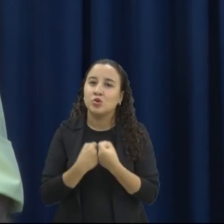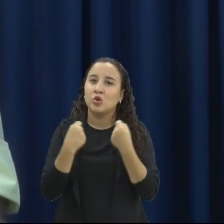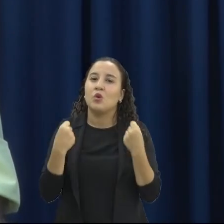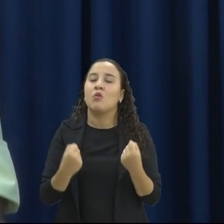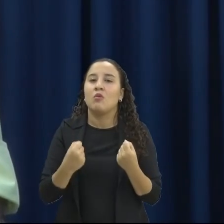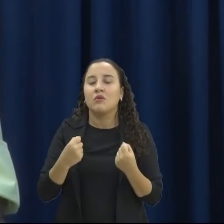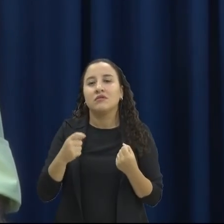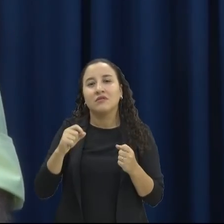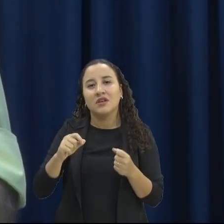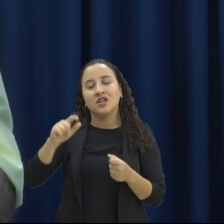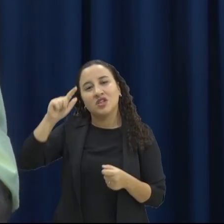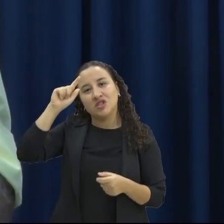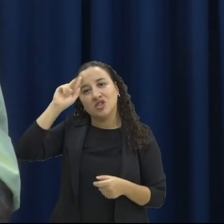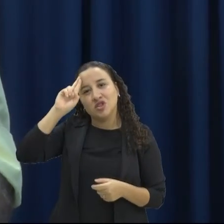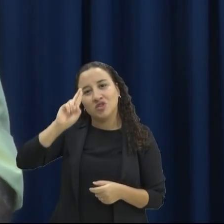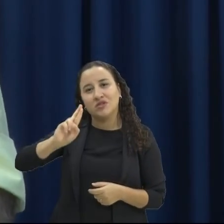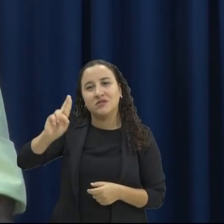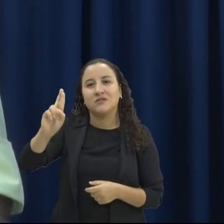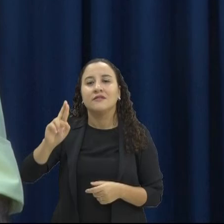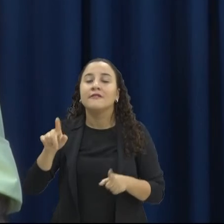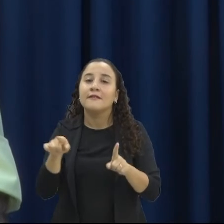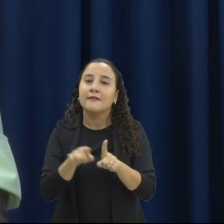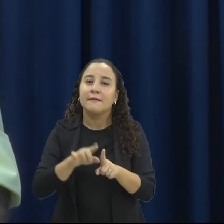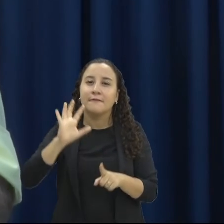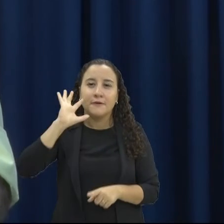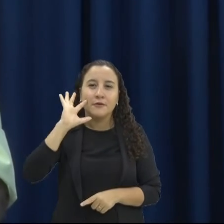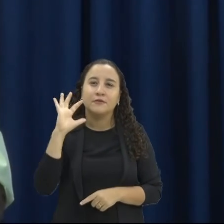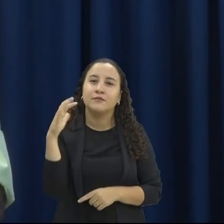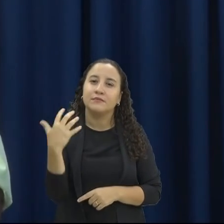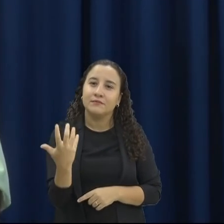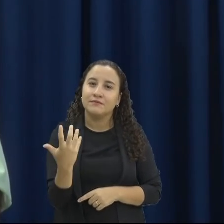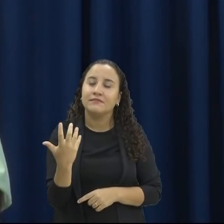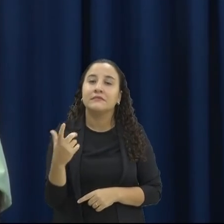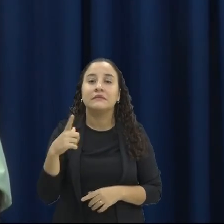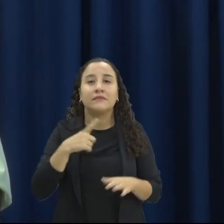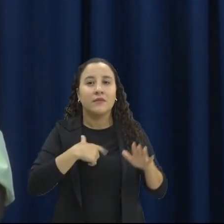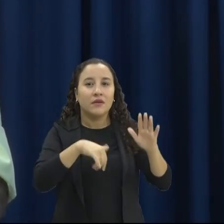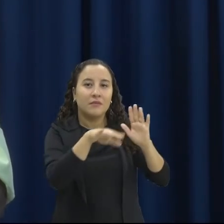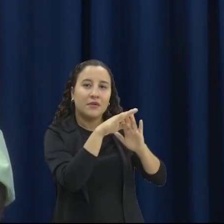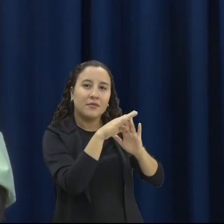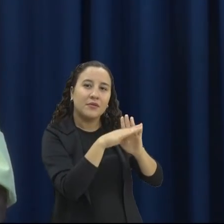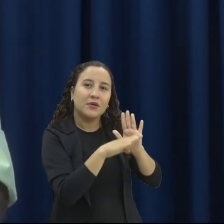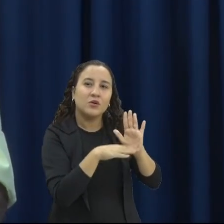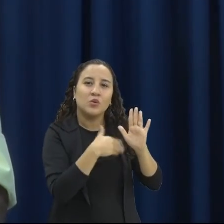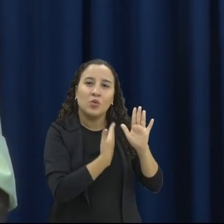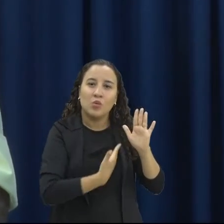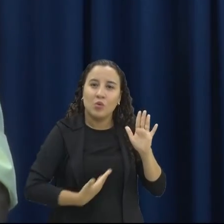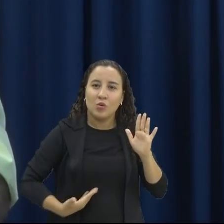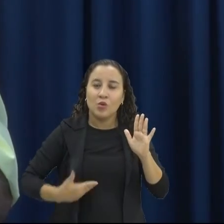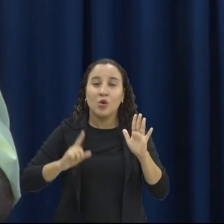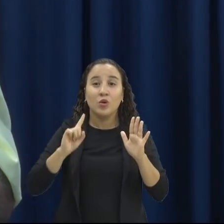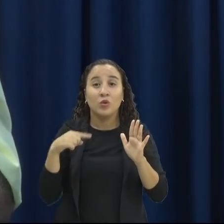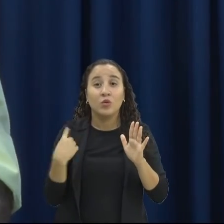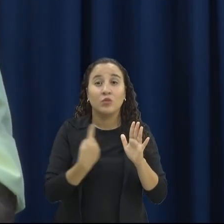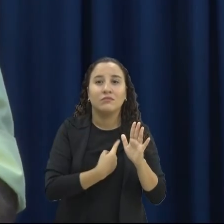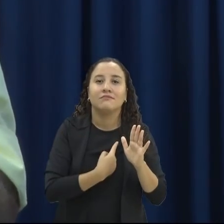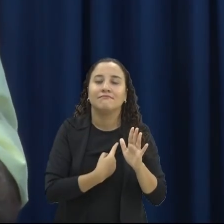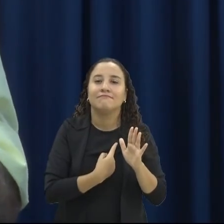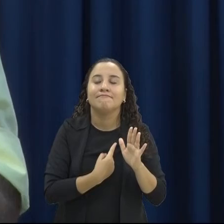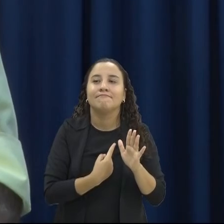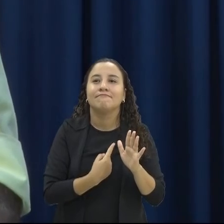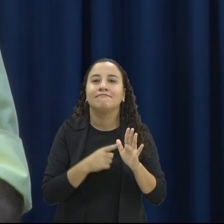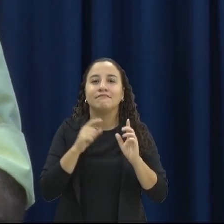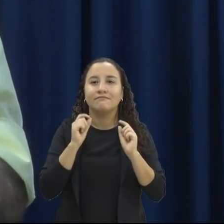eficiência no nosso sistema, mais resolutividade. Está no nosso plano de governo. Nós vamos